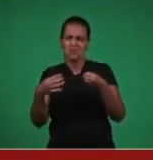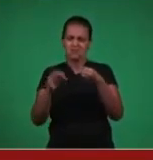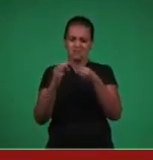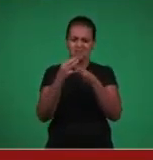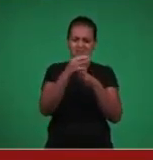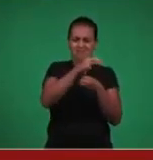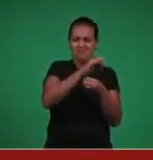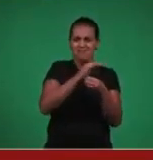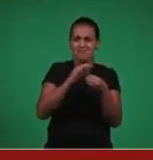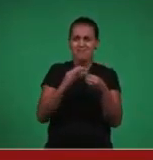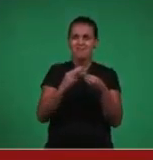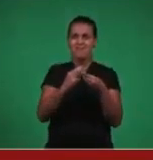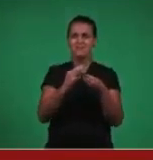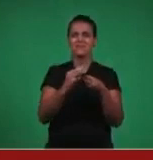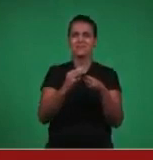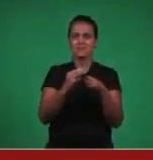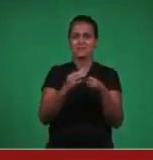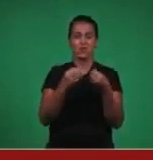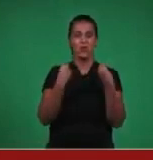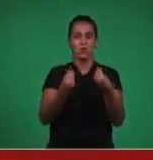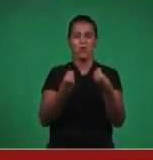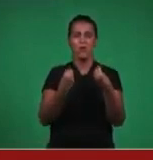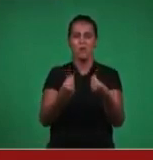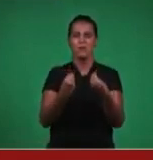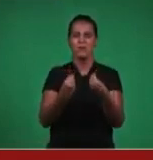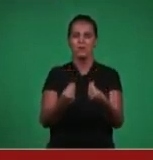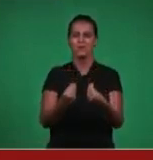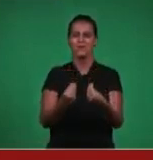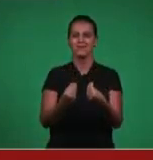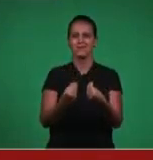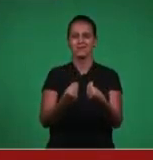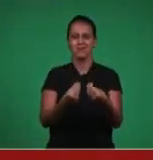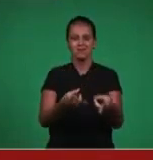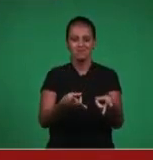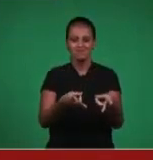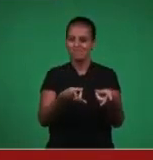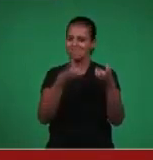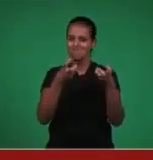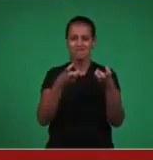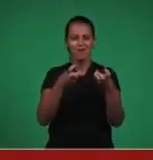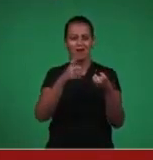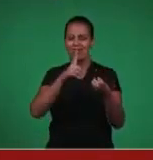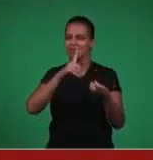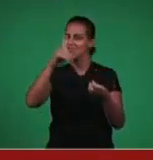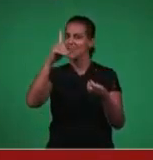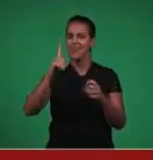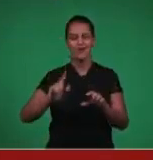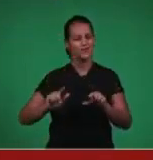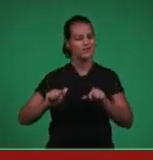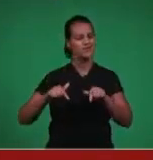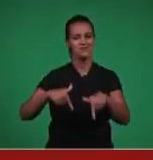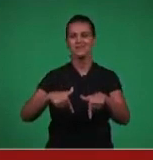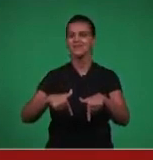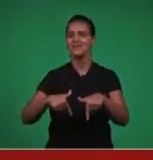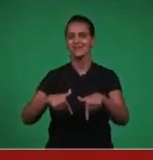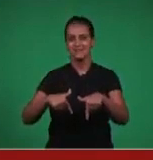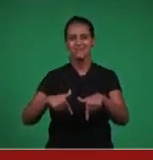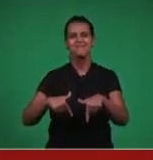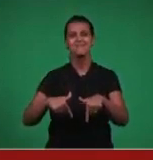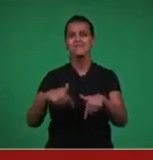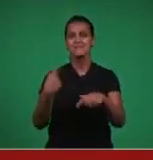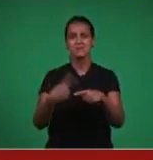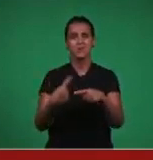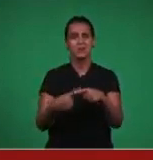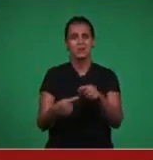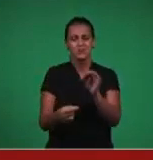Amados, honestamente, eu consigo ver a operação de Deus, uma coisa como uma simples célula como esta.